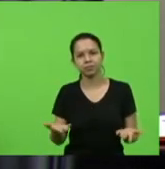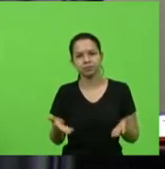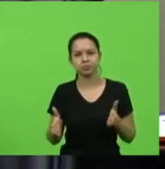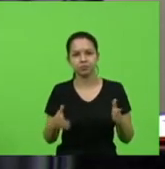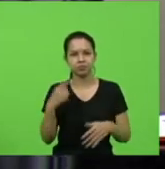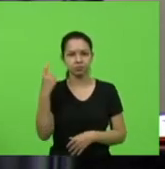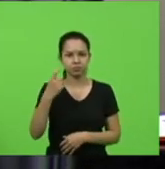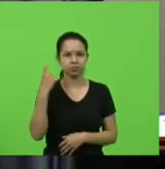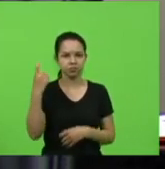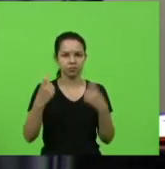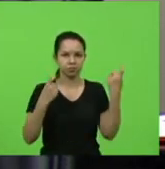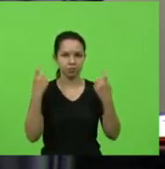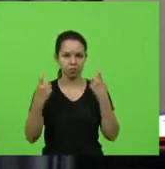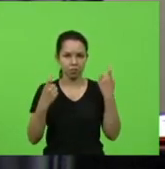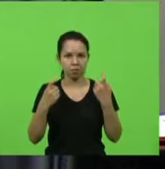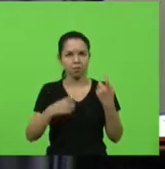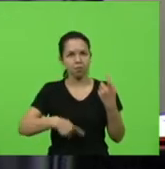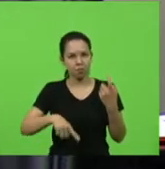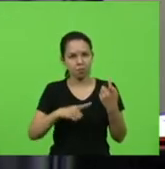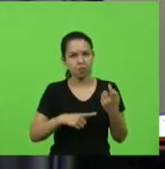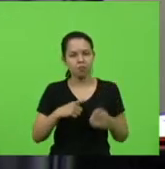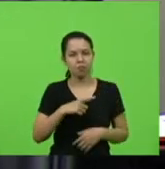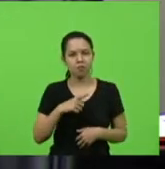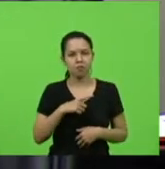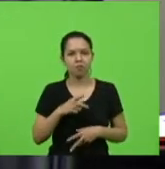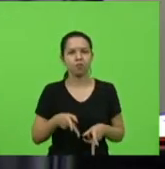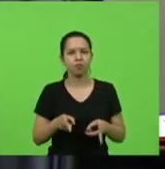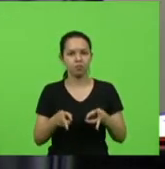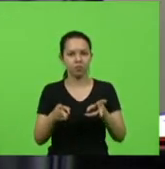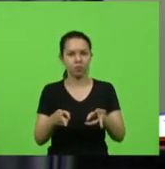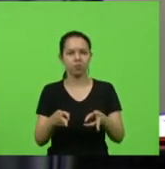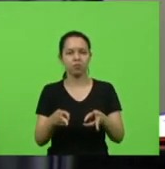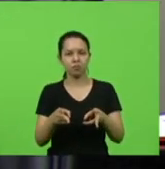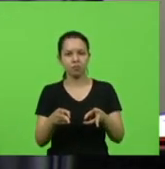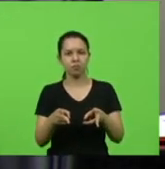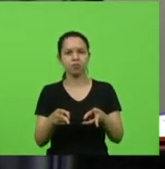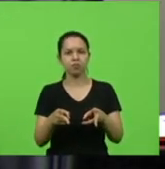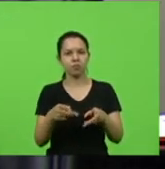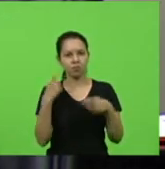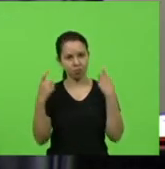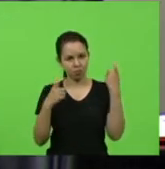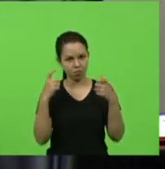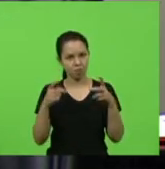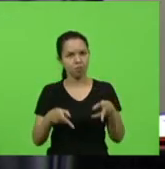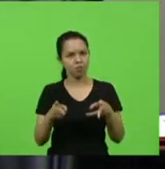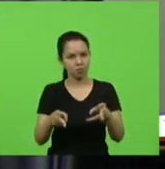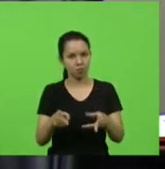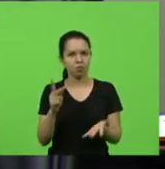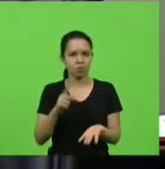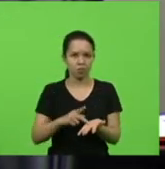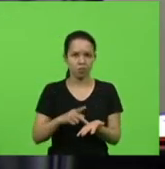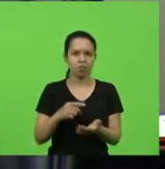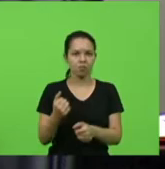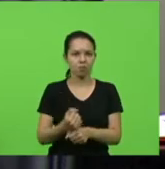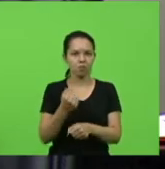preocupação que nós temos e continuamos ter, que realmente essa obra seja executada